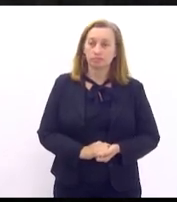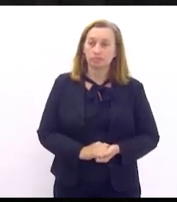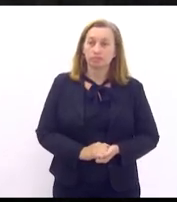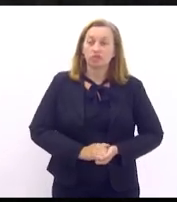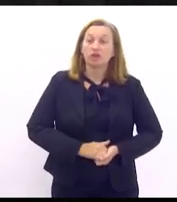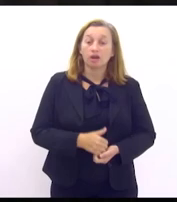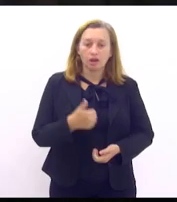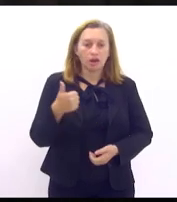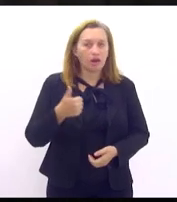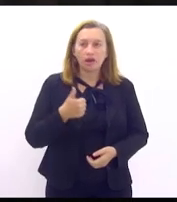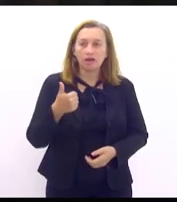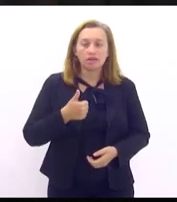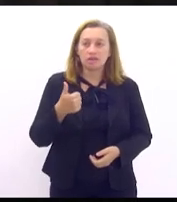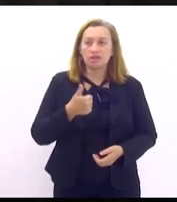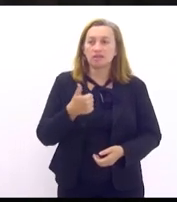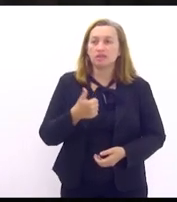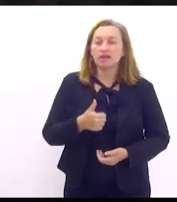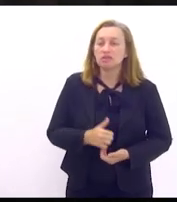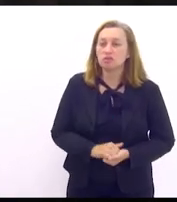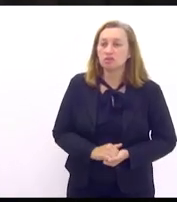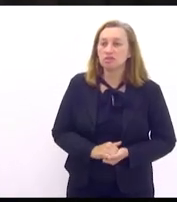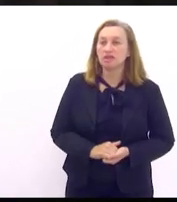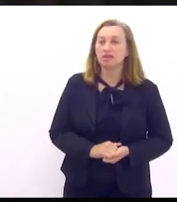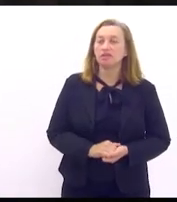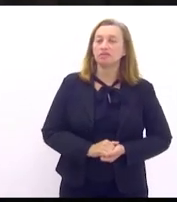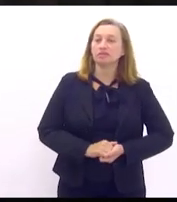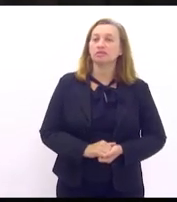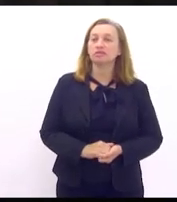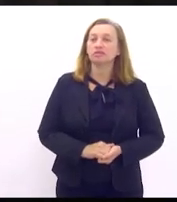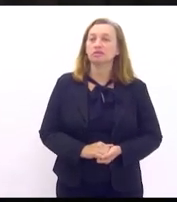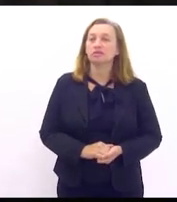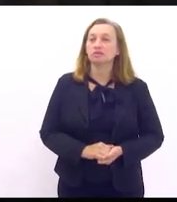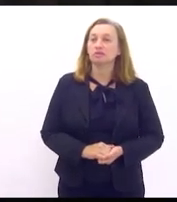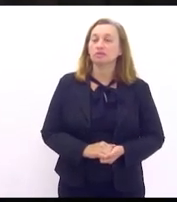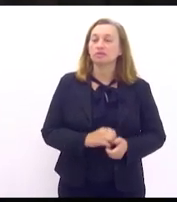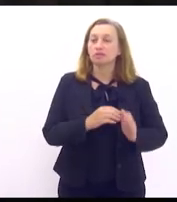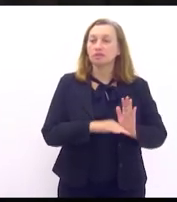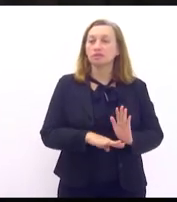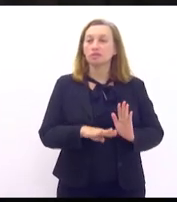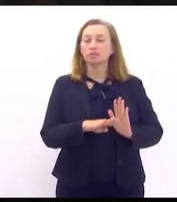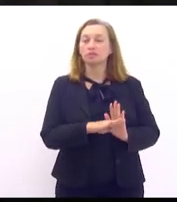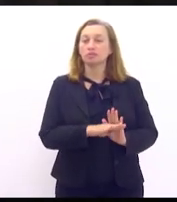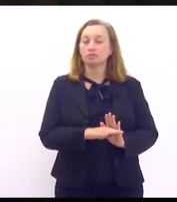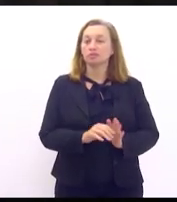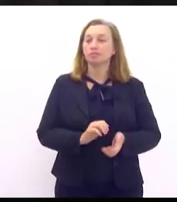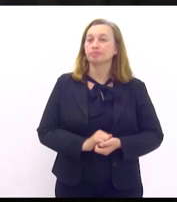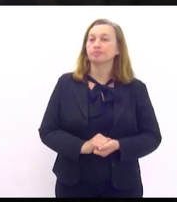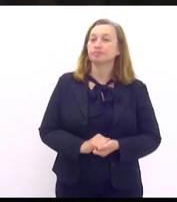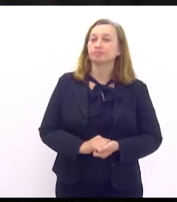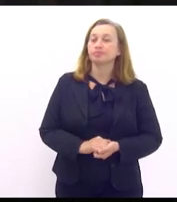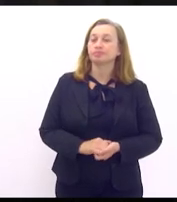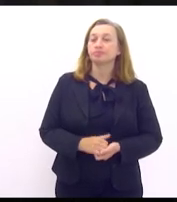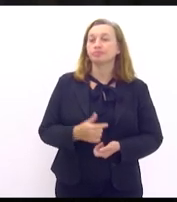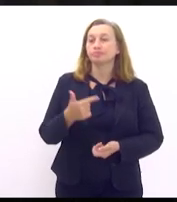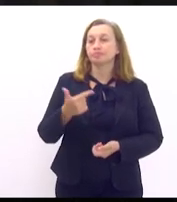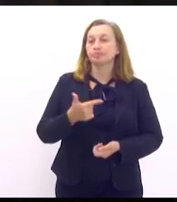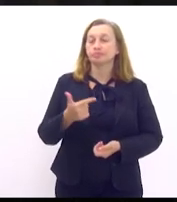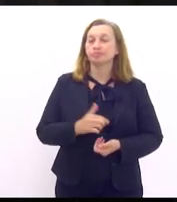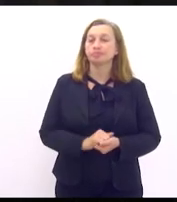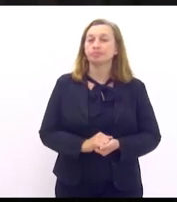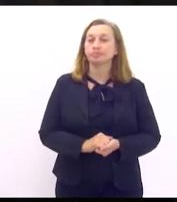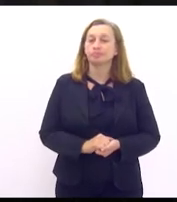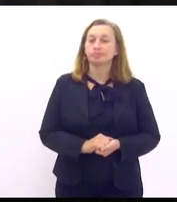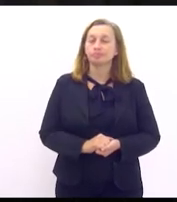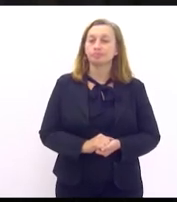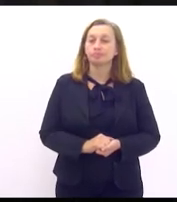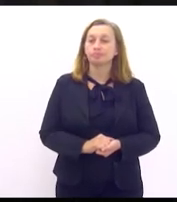Primeiro, é a perspectiva de aumento da receita. E a segunda perspectiva que falta dentro